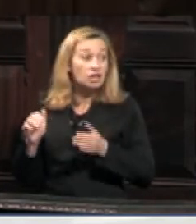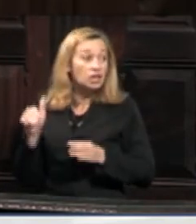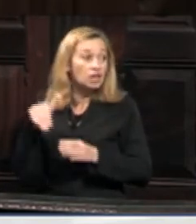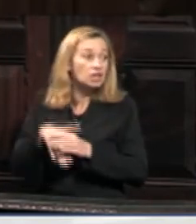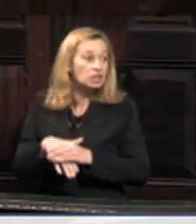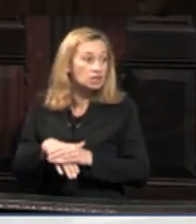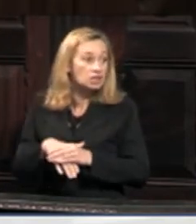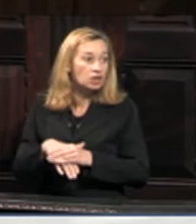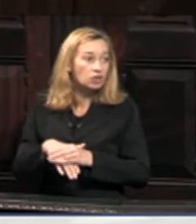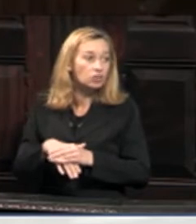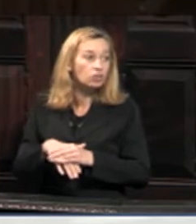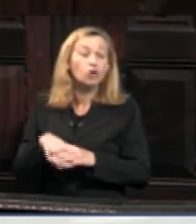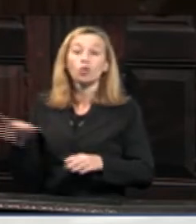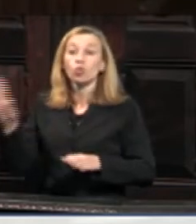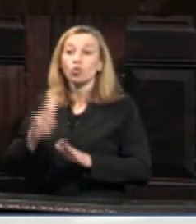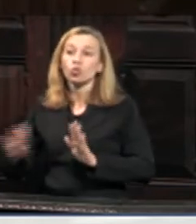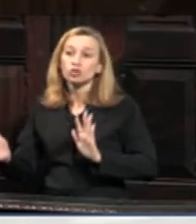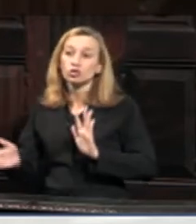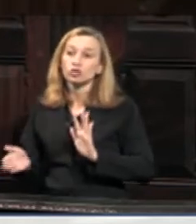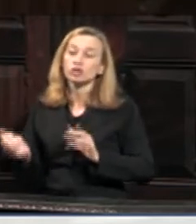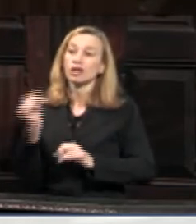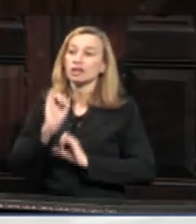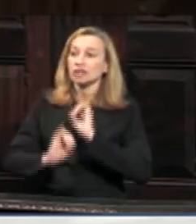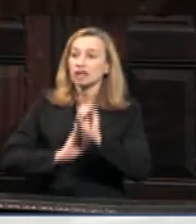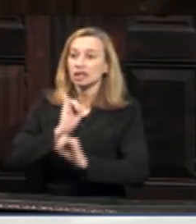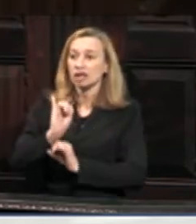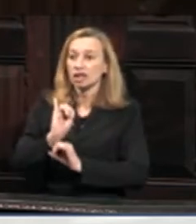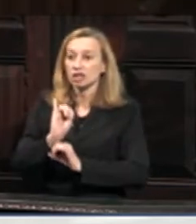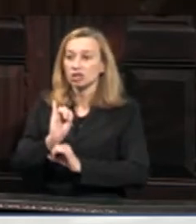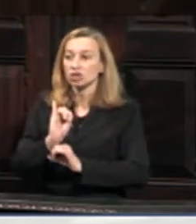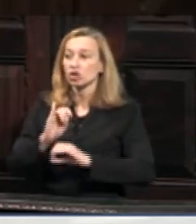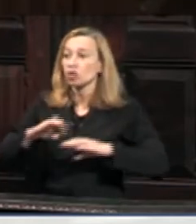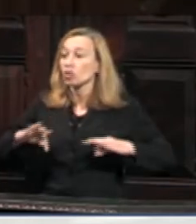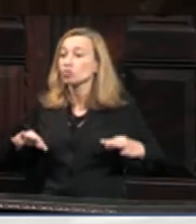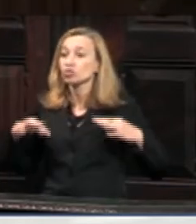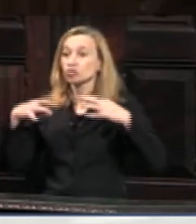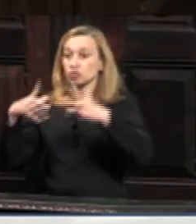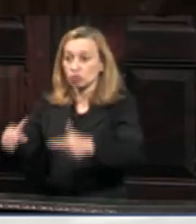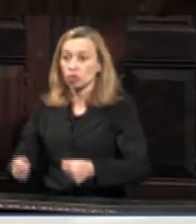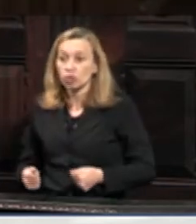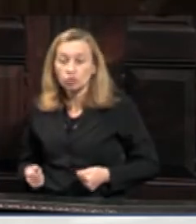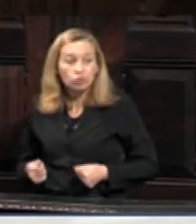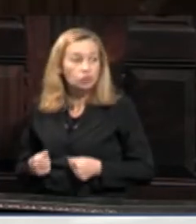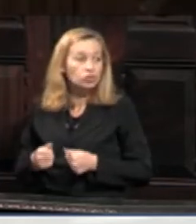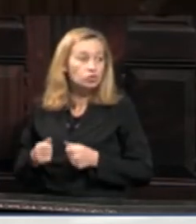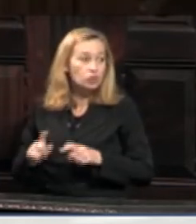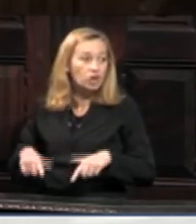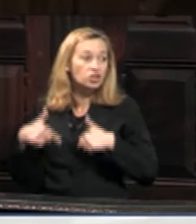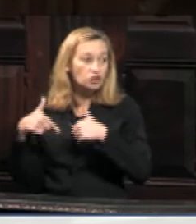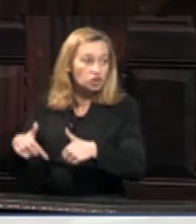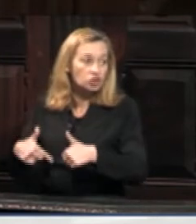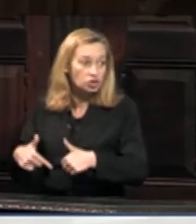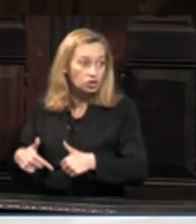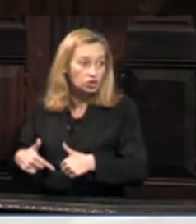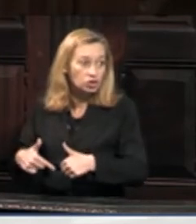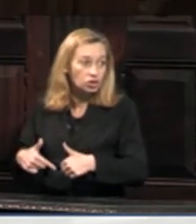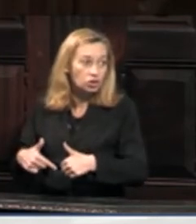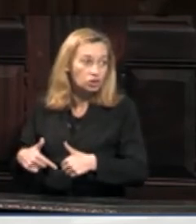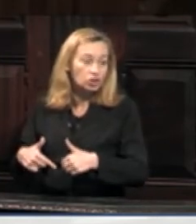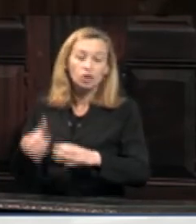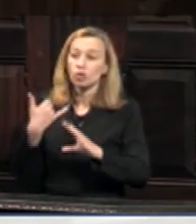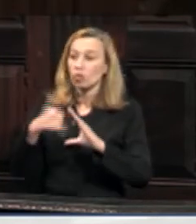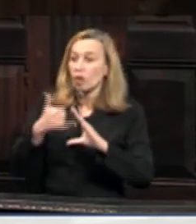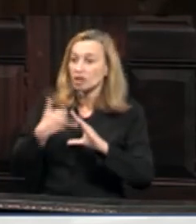da internet com todas as suas variações, do Zap, passando pelo